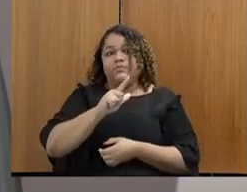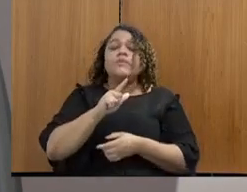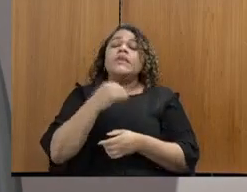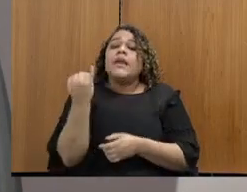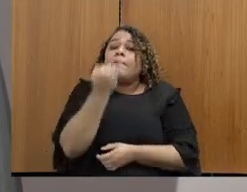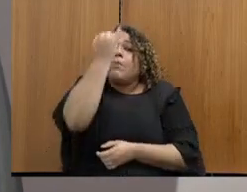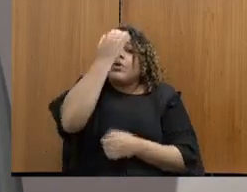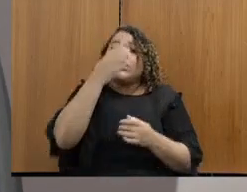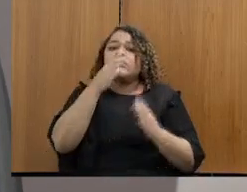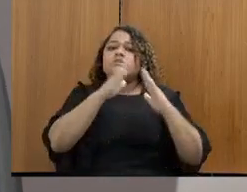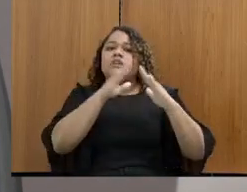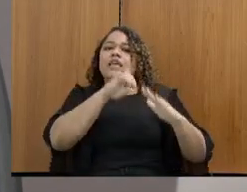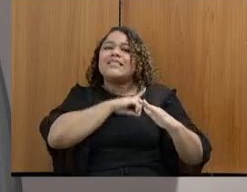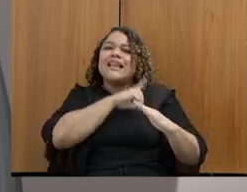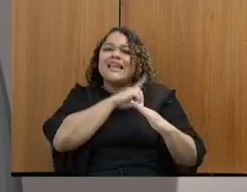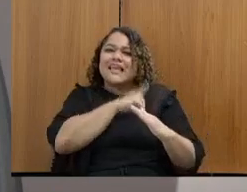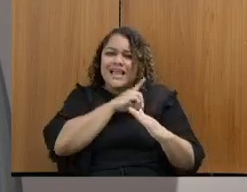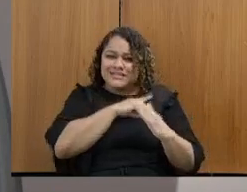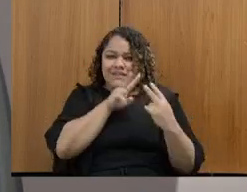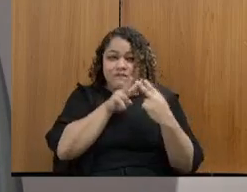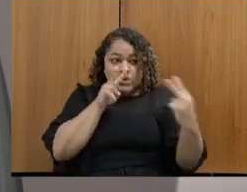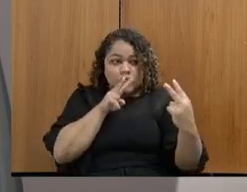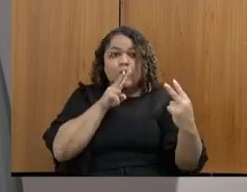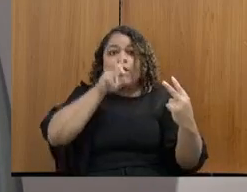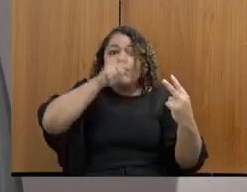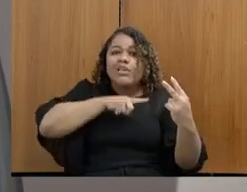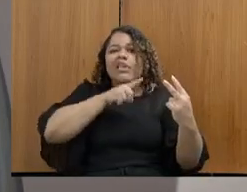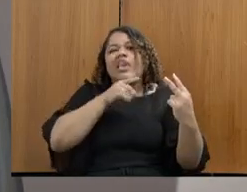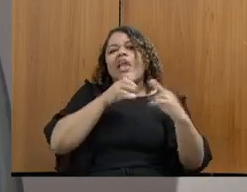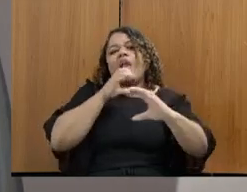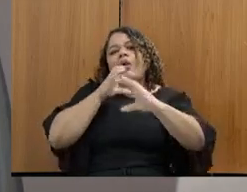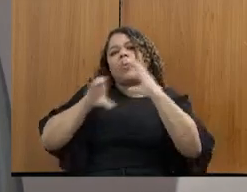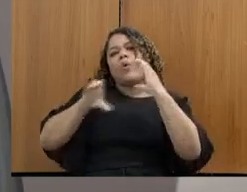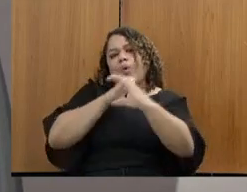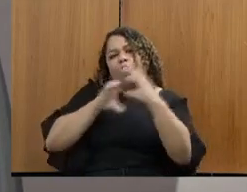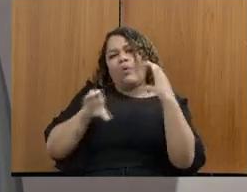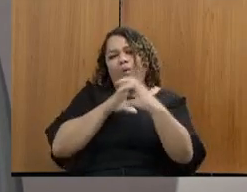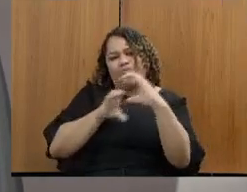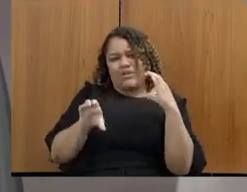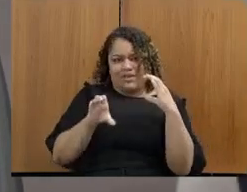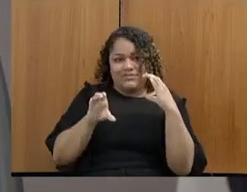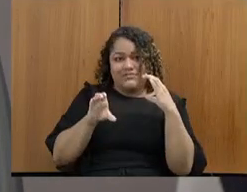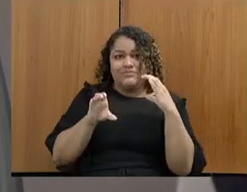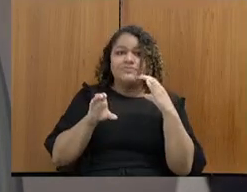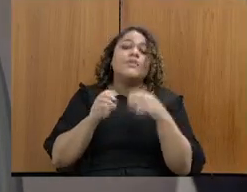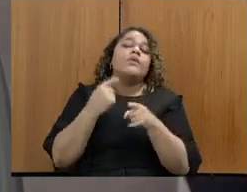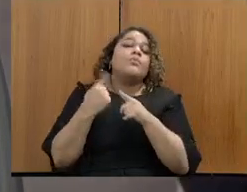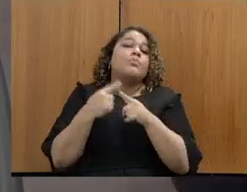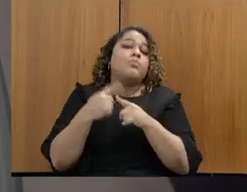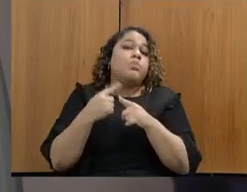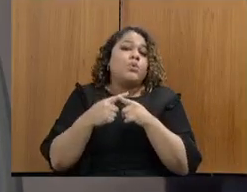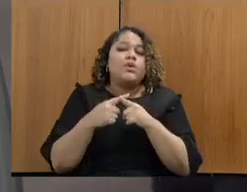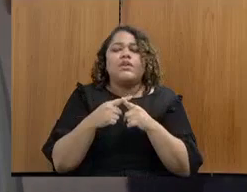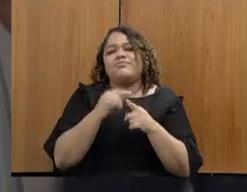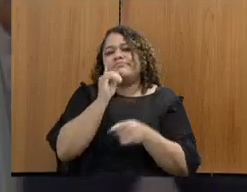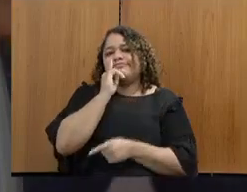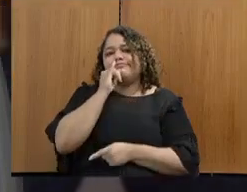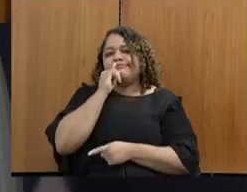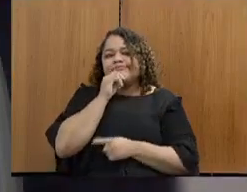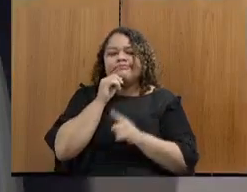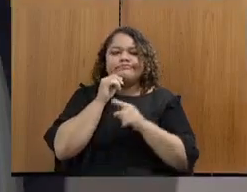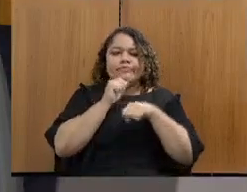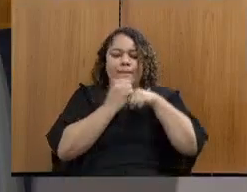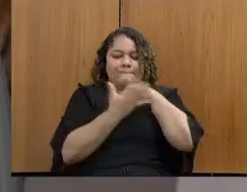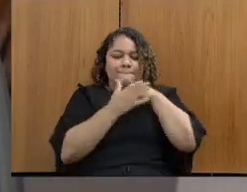virtual como né um canal de comunicação porque Especialmente na pandemia a experiência demonstrou a